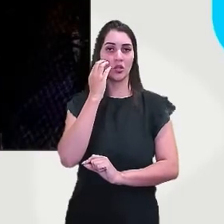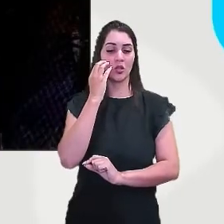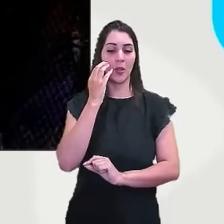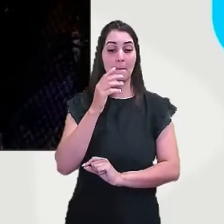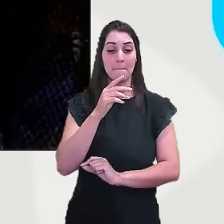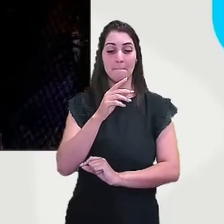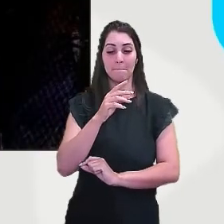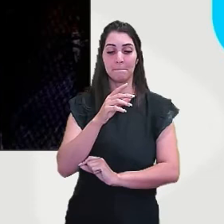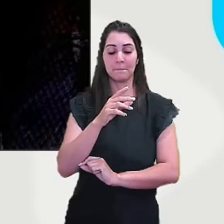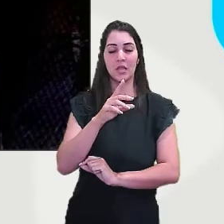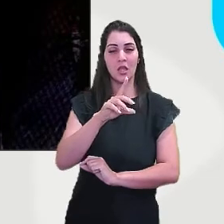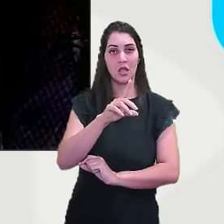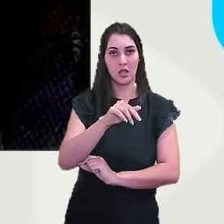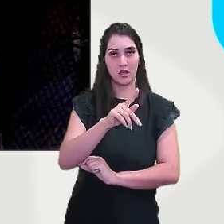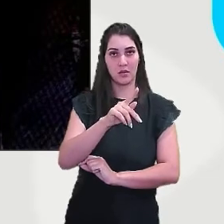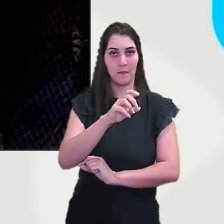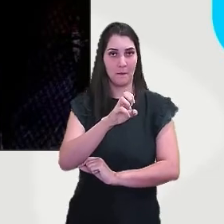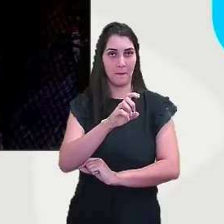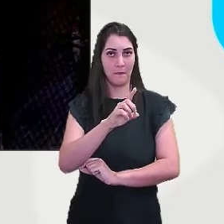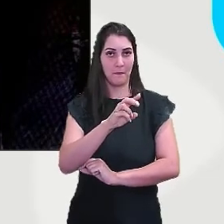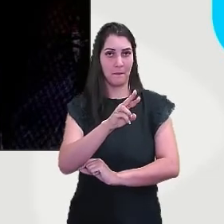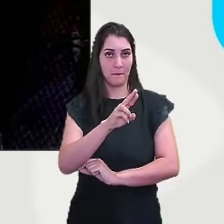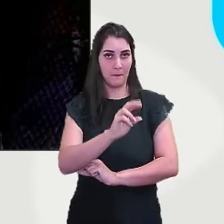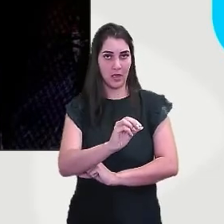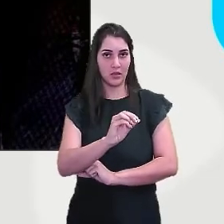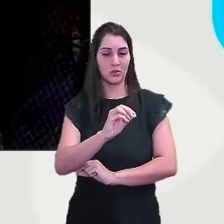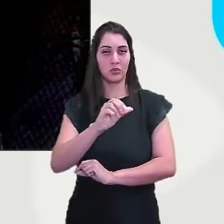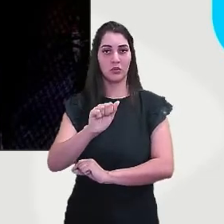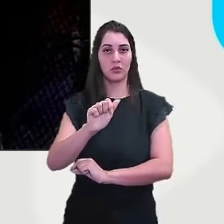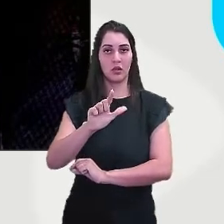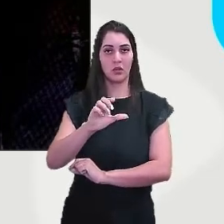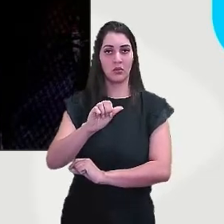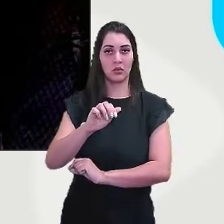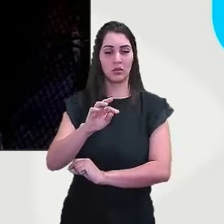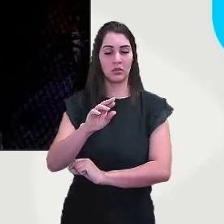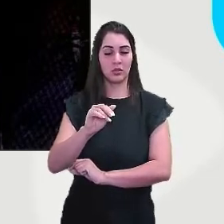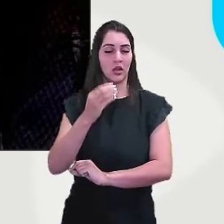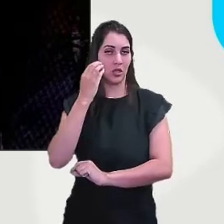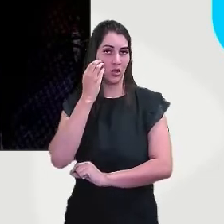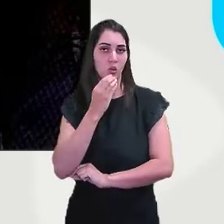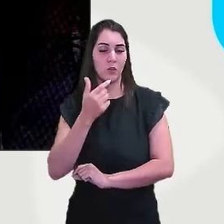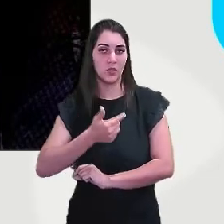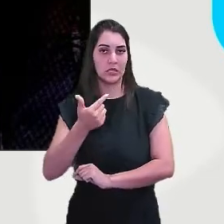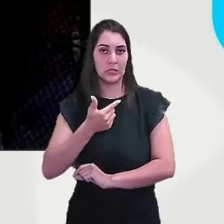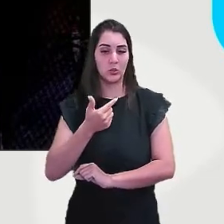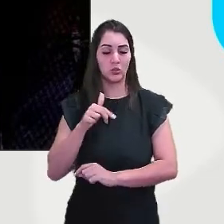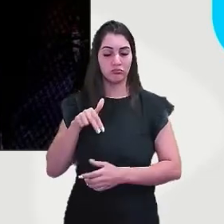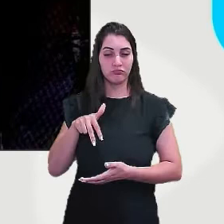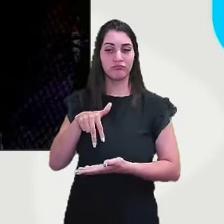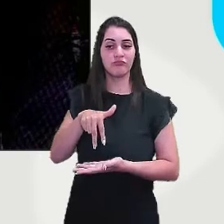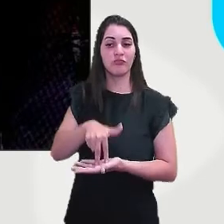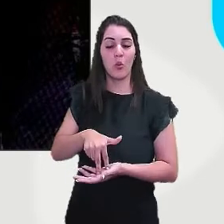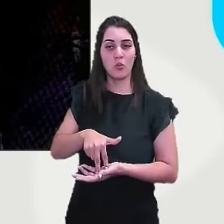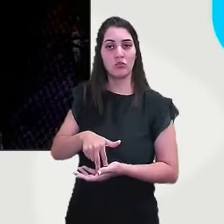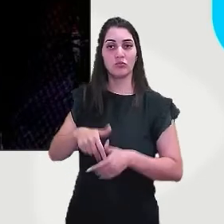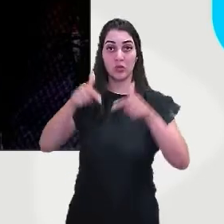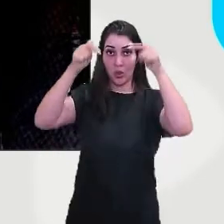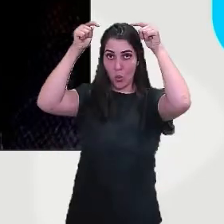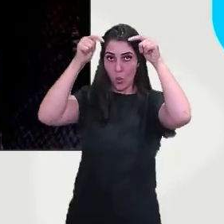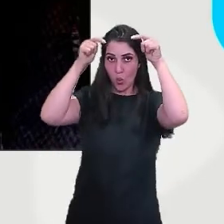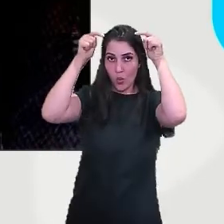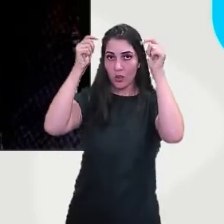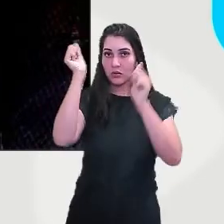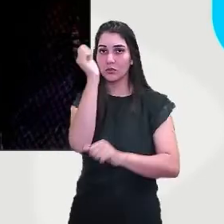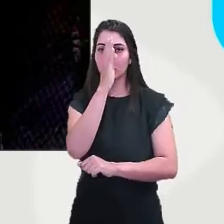de Alcântara ele assumisse o trono brasileiro, porque a